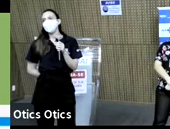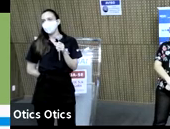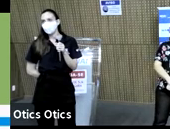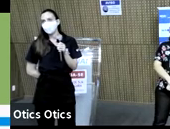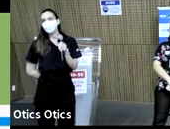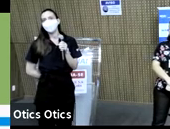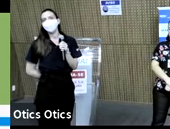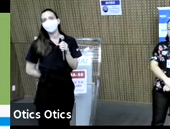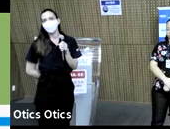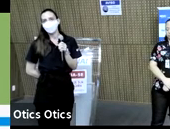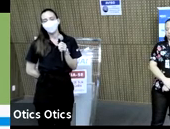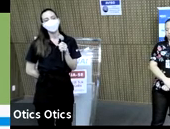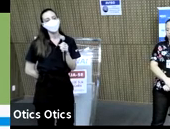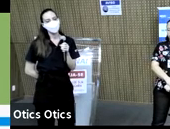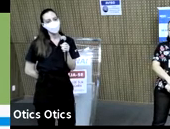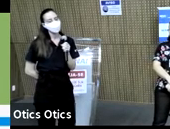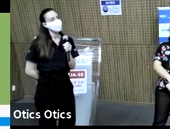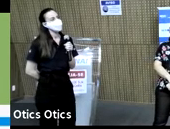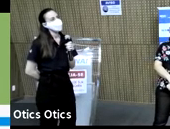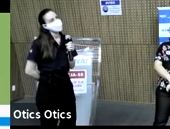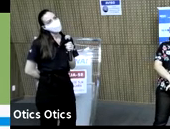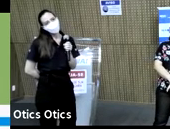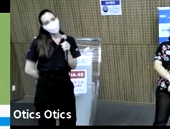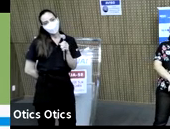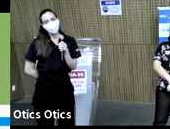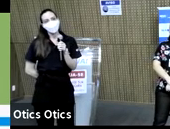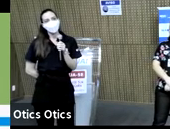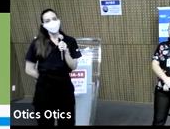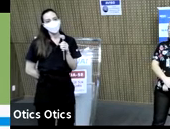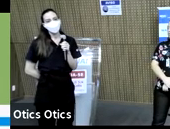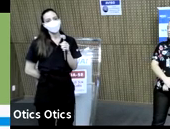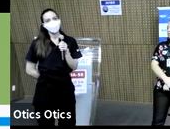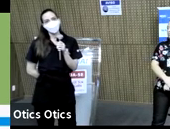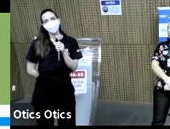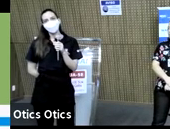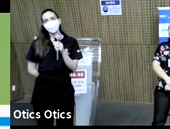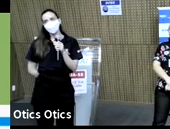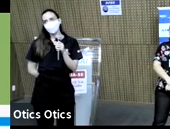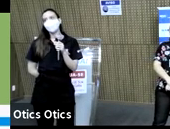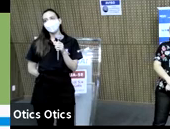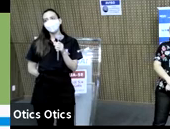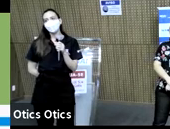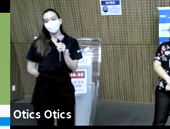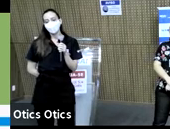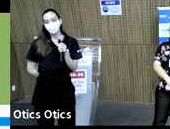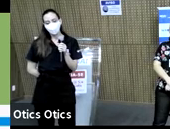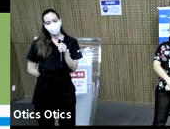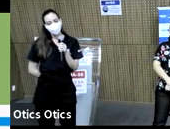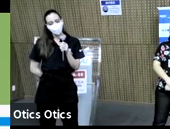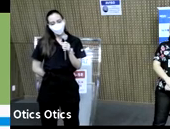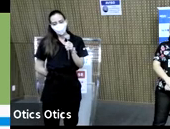tranquilo, se nasceu, né, nascido vivo, bem, e ela segue referenciada para a área dela